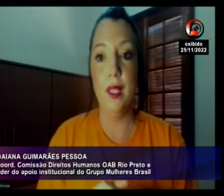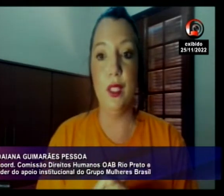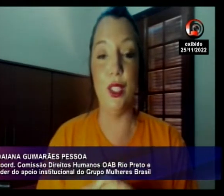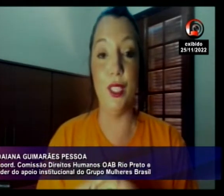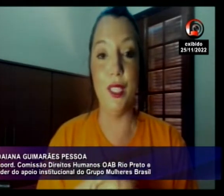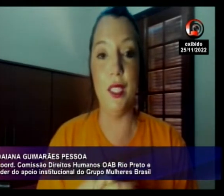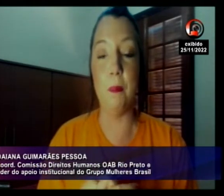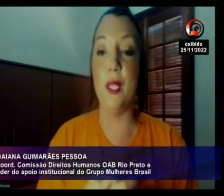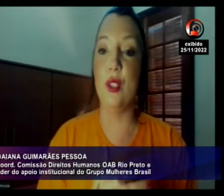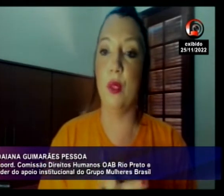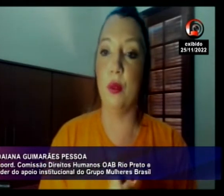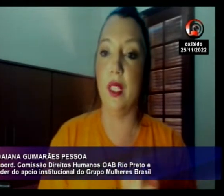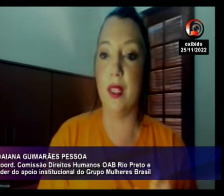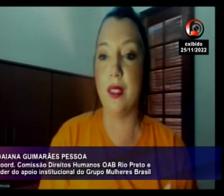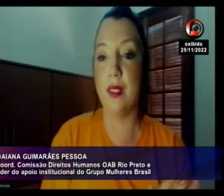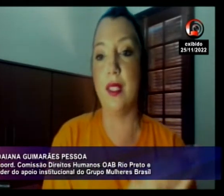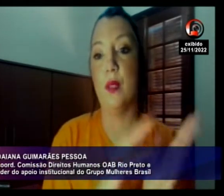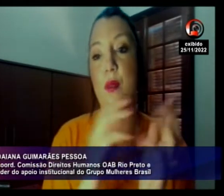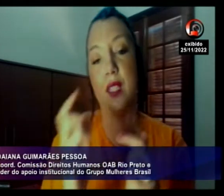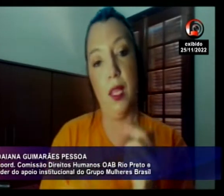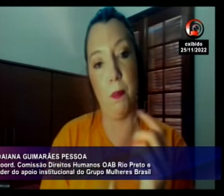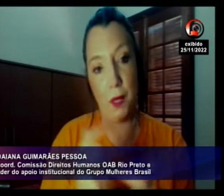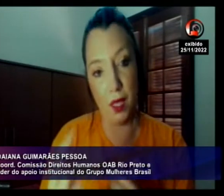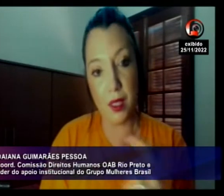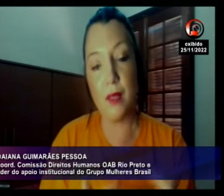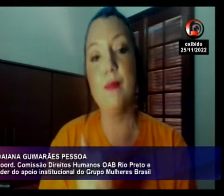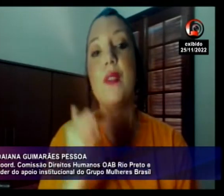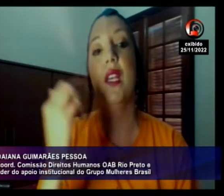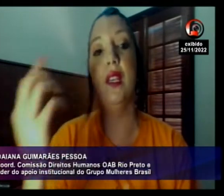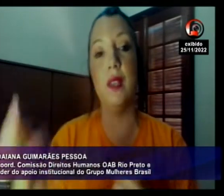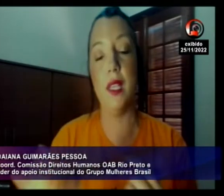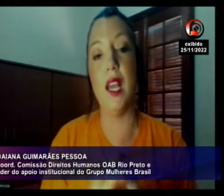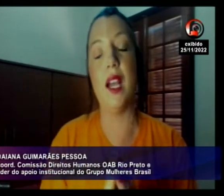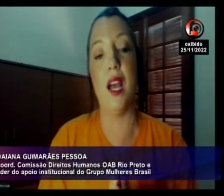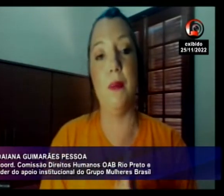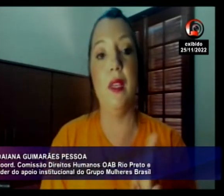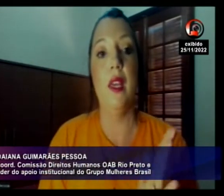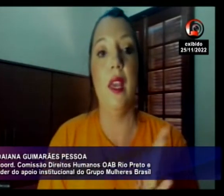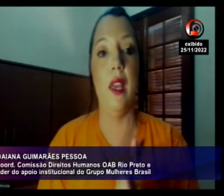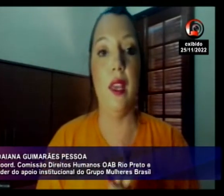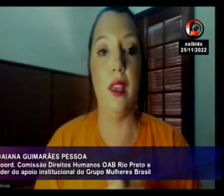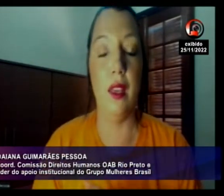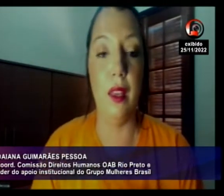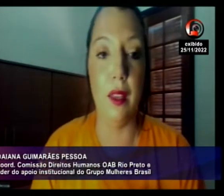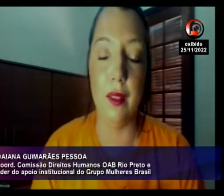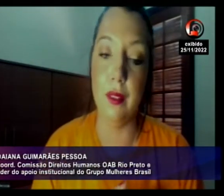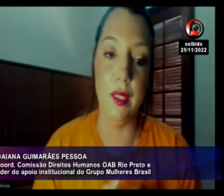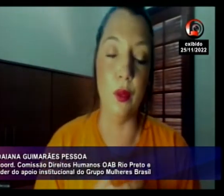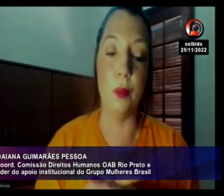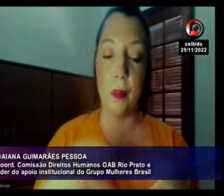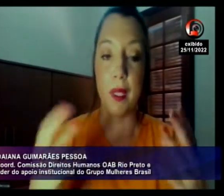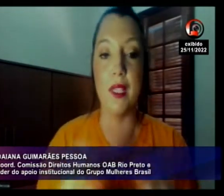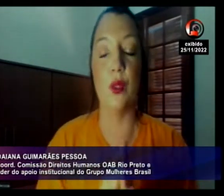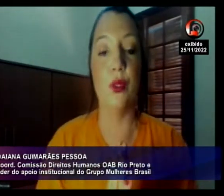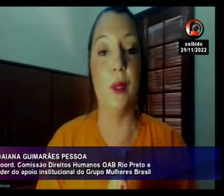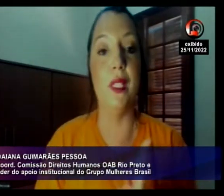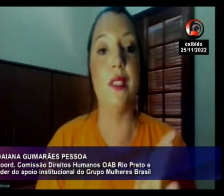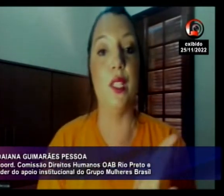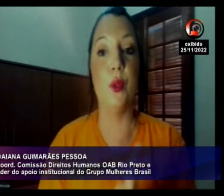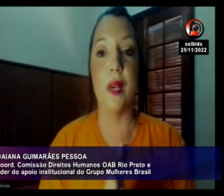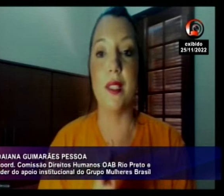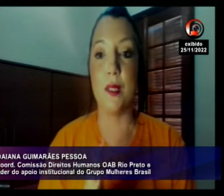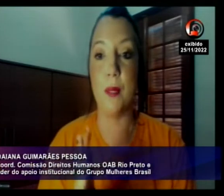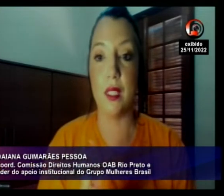forma de com que esse ciclo se repita e acabe indo para uma questão